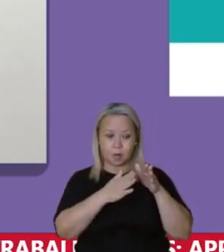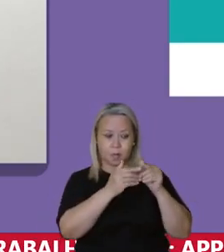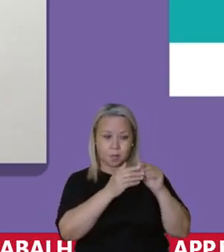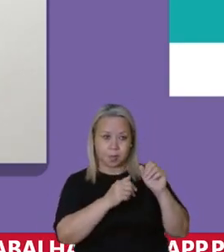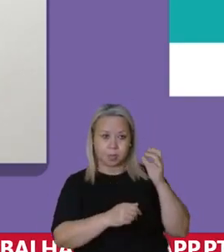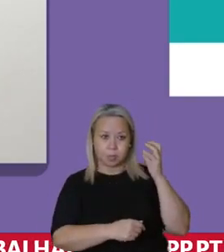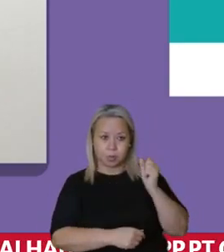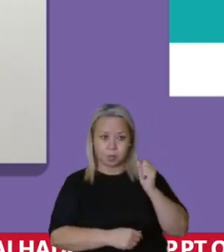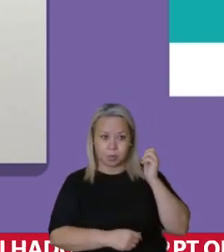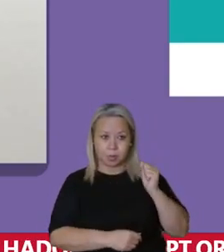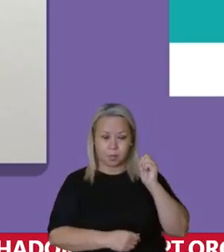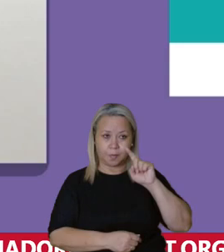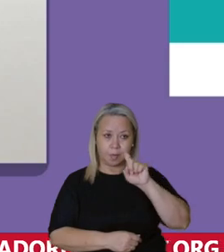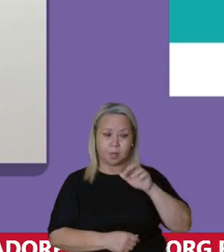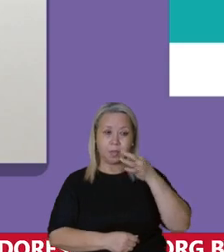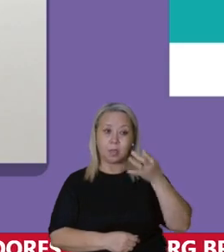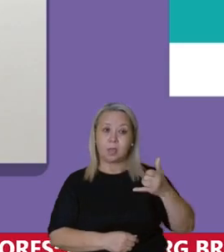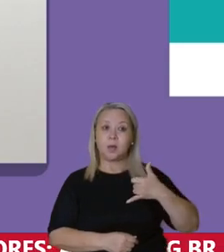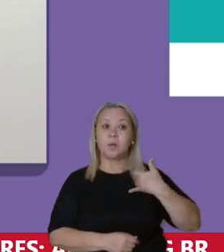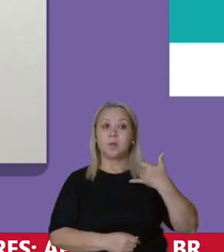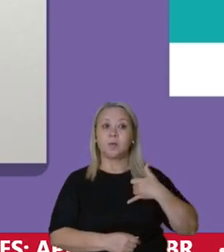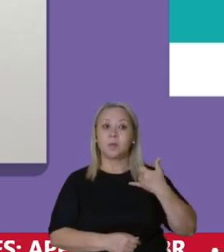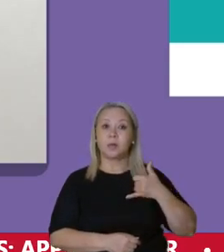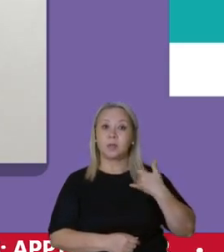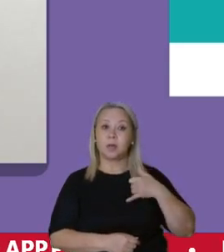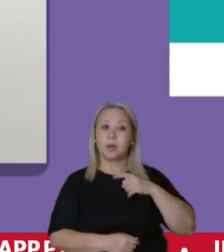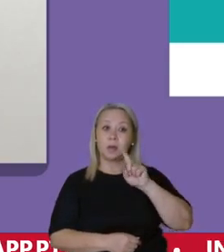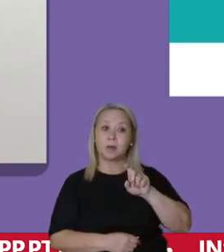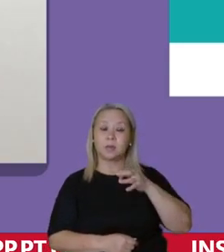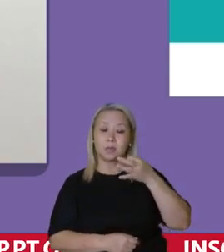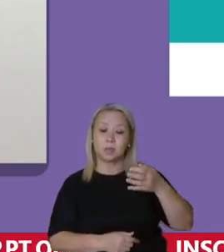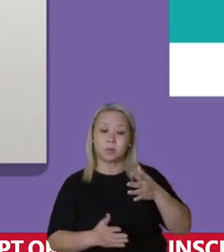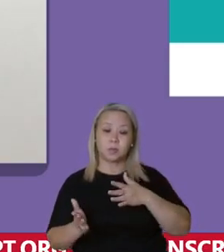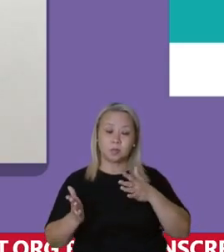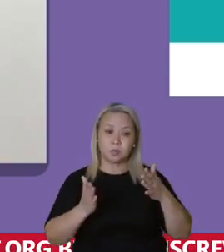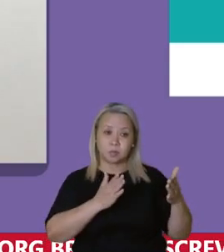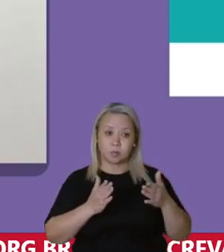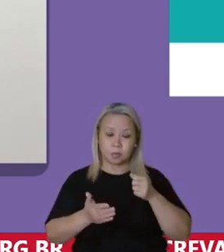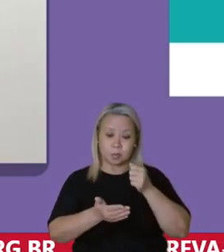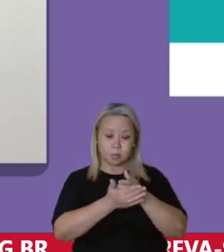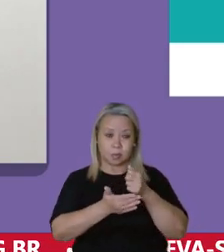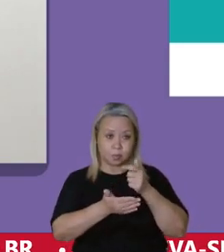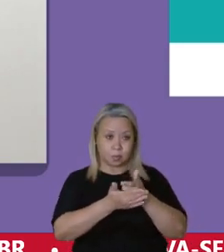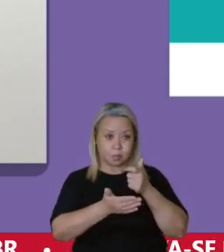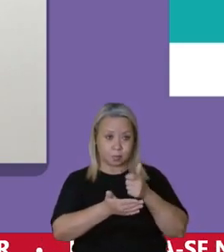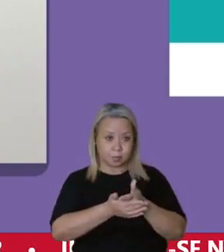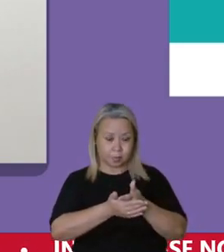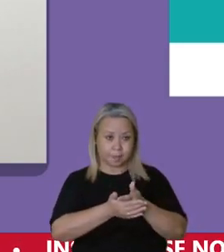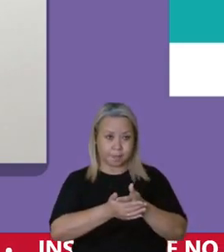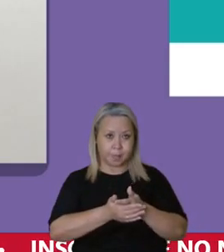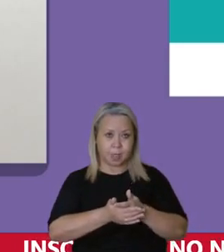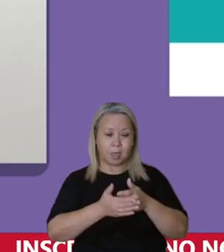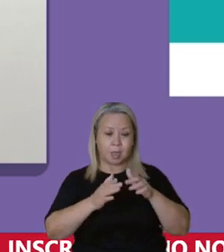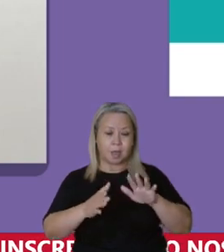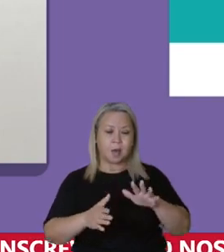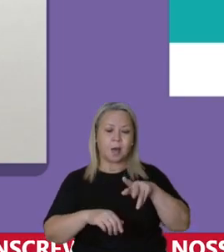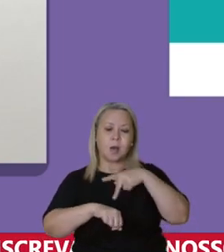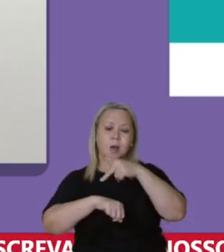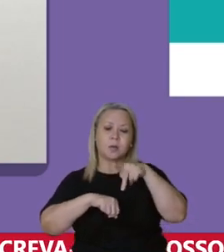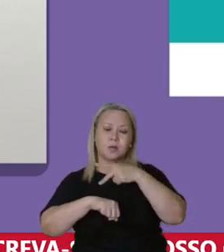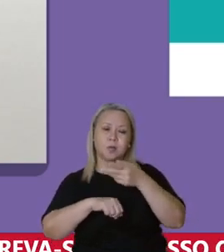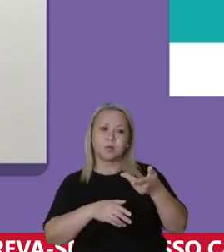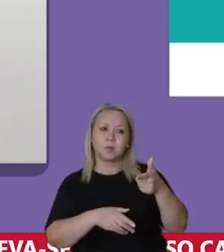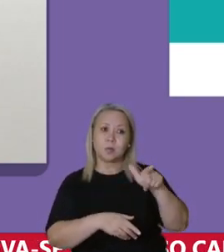benefício, seja por idade, seja por tempo de contribuição. A maior parte dos países